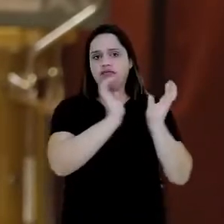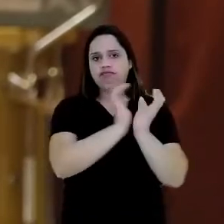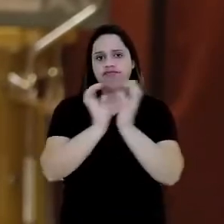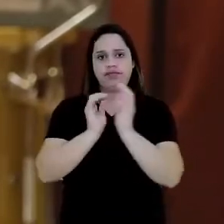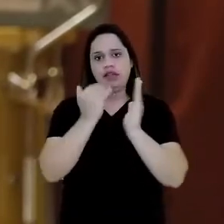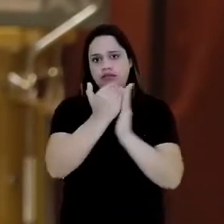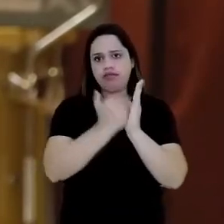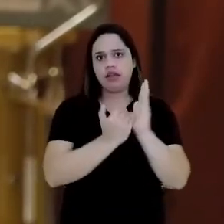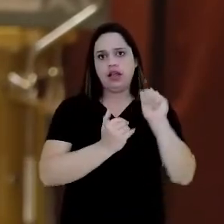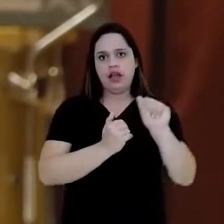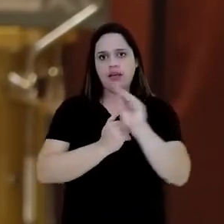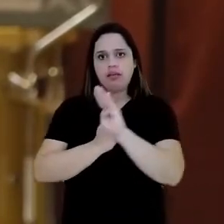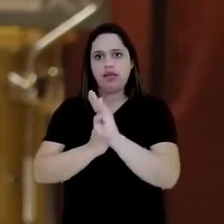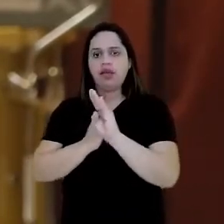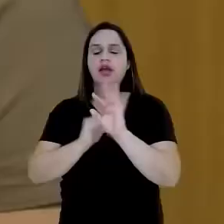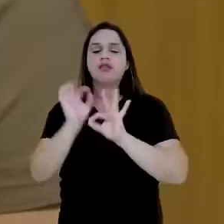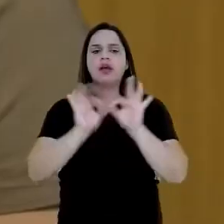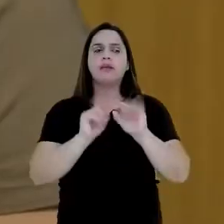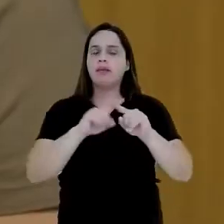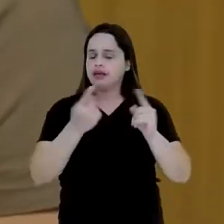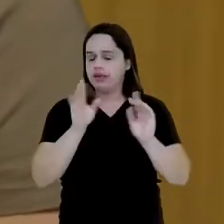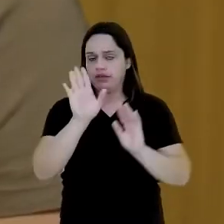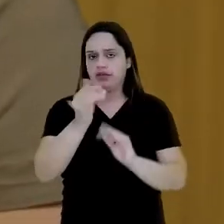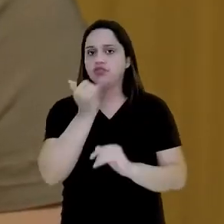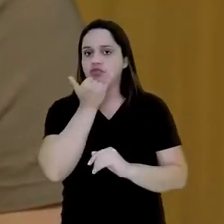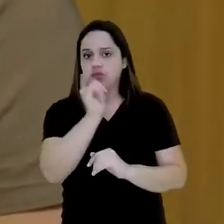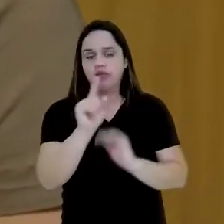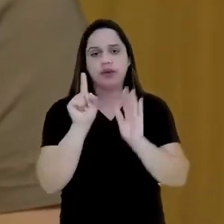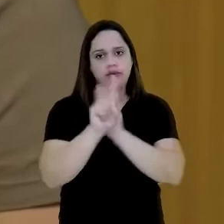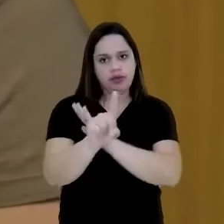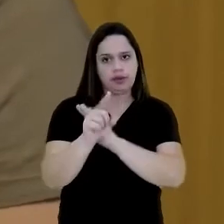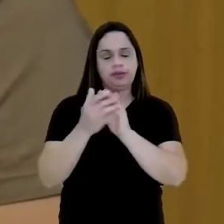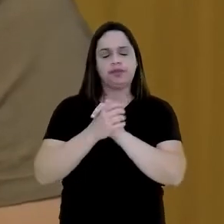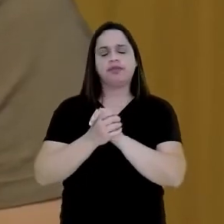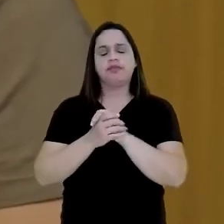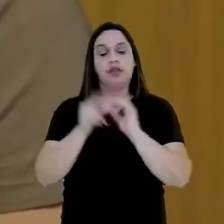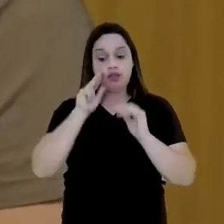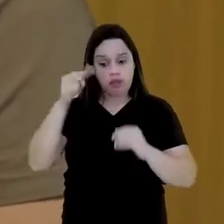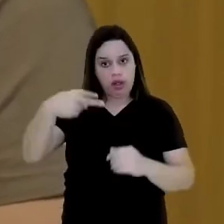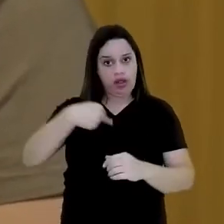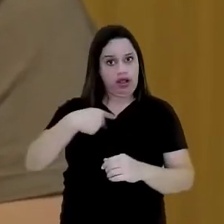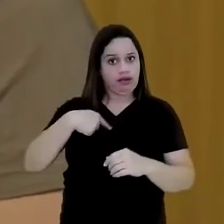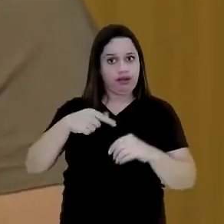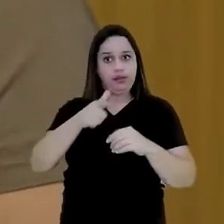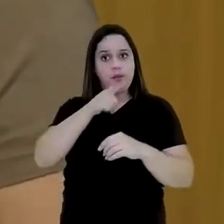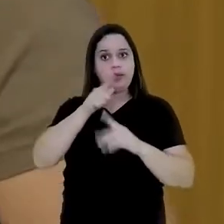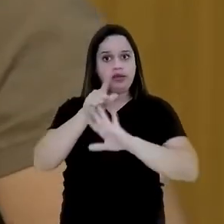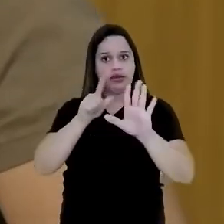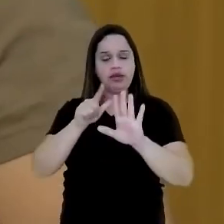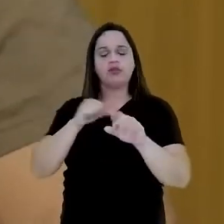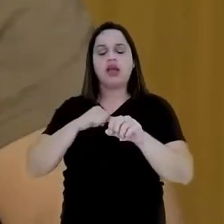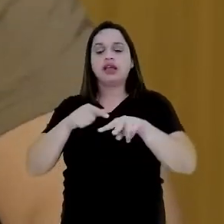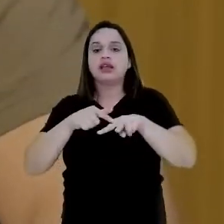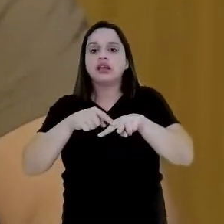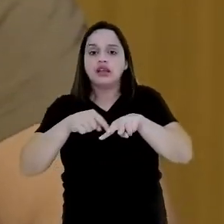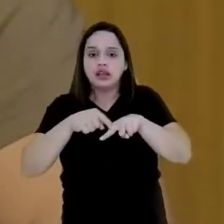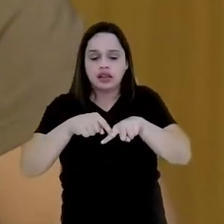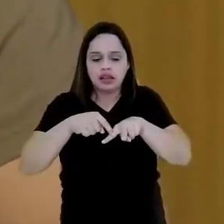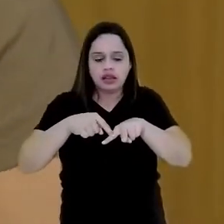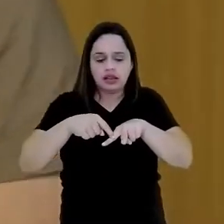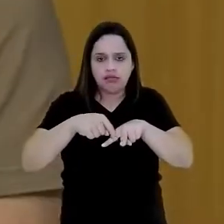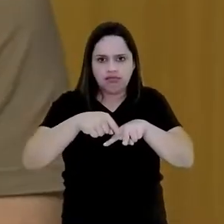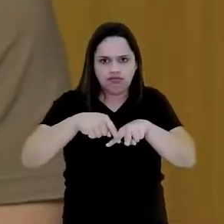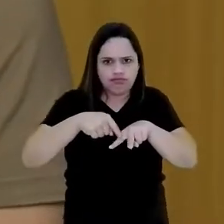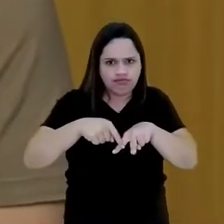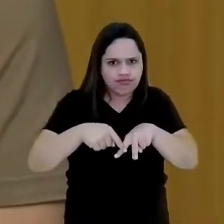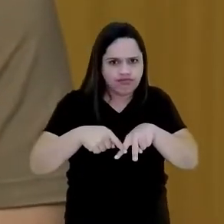tenho categoria AB durante a gente padroniza essa essa três desculpa calma essa três aqui que eu tô aqui só levamos a comida do essa terça que tá